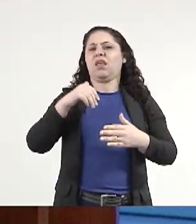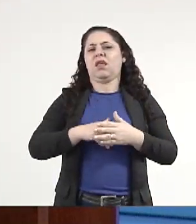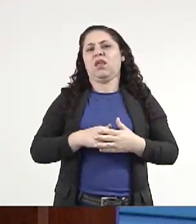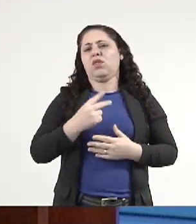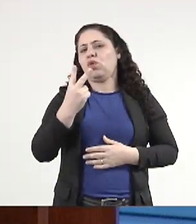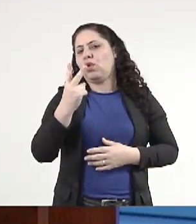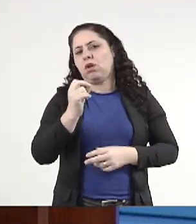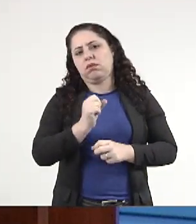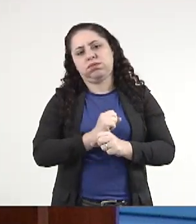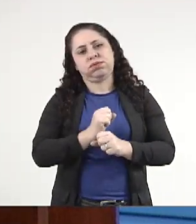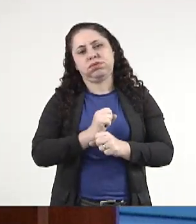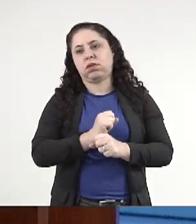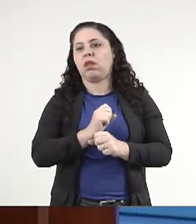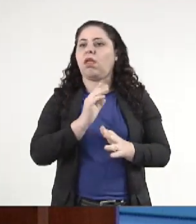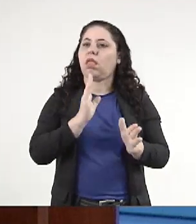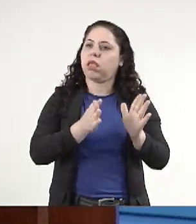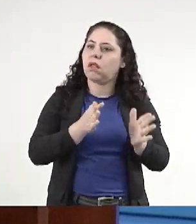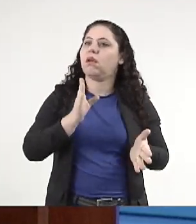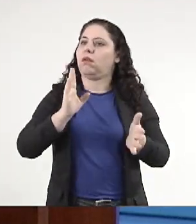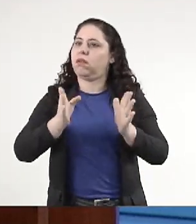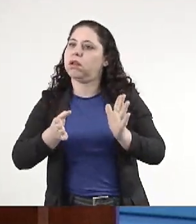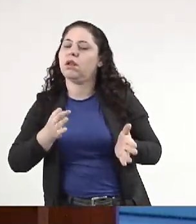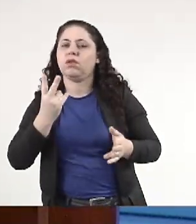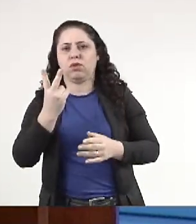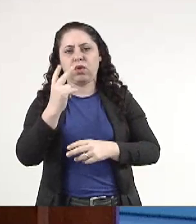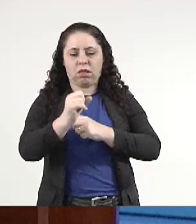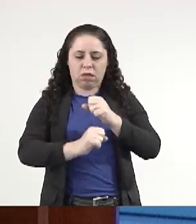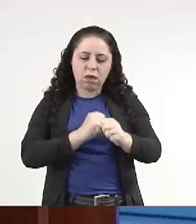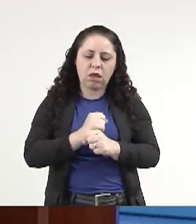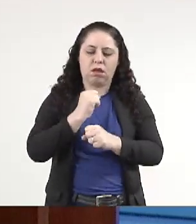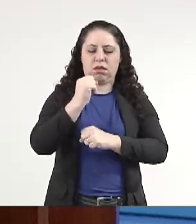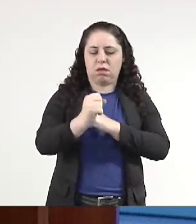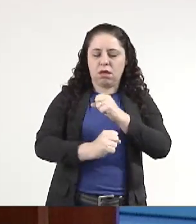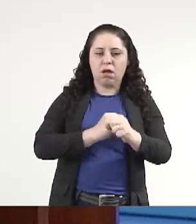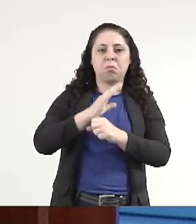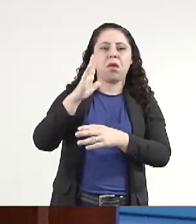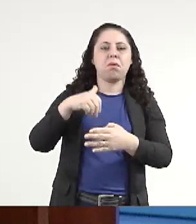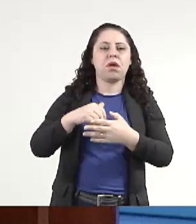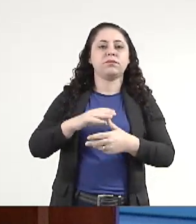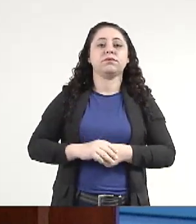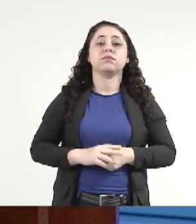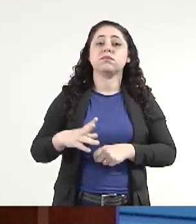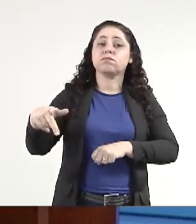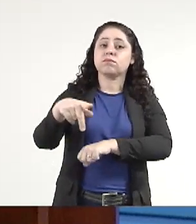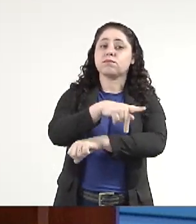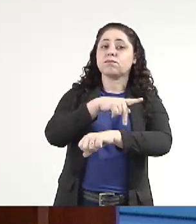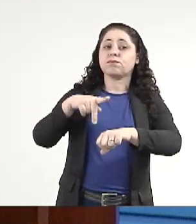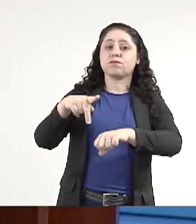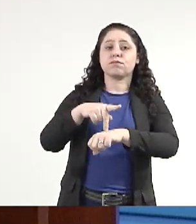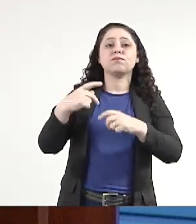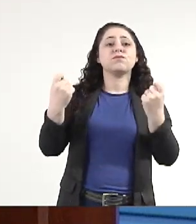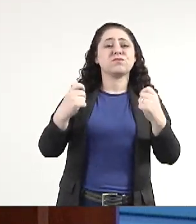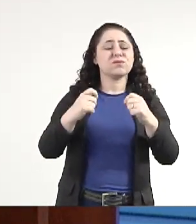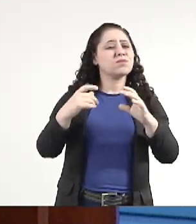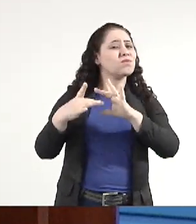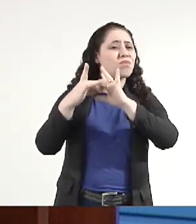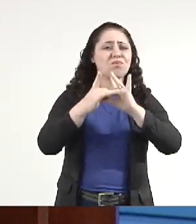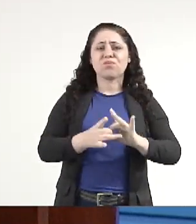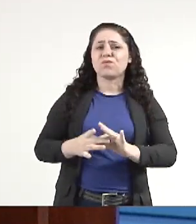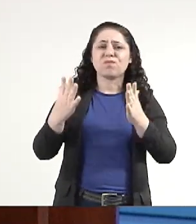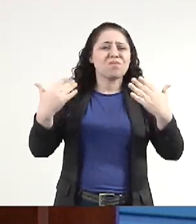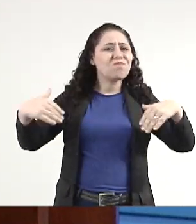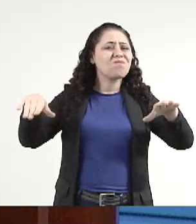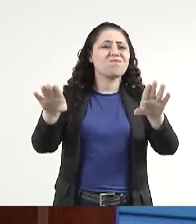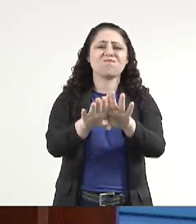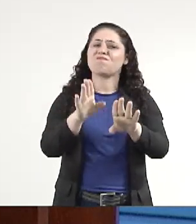cada 2 anos. O processo eleitoral a nível de país, ele tem que ser unificado para